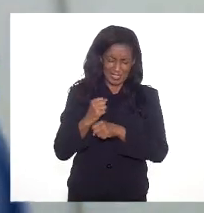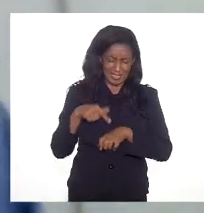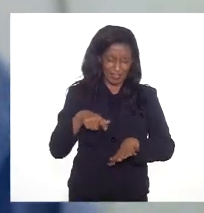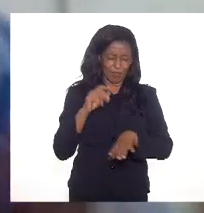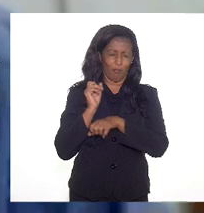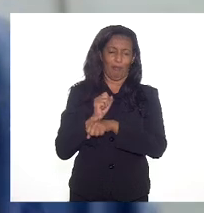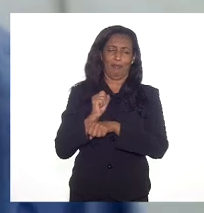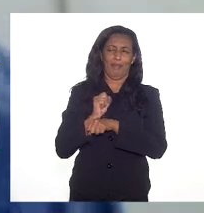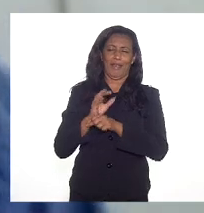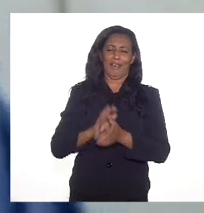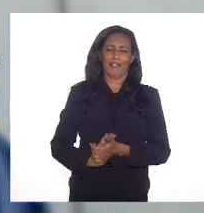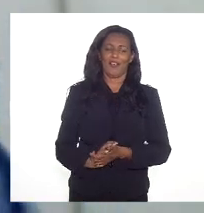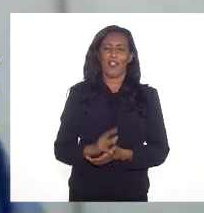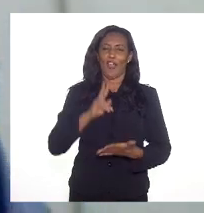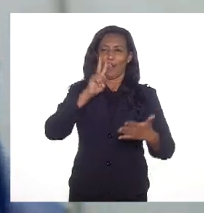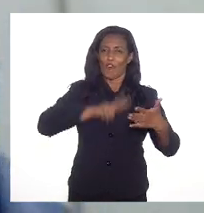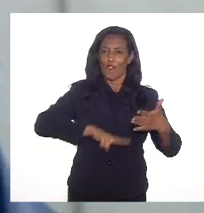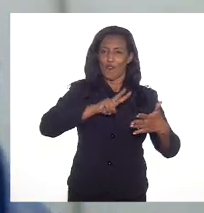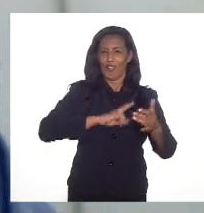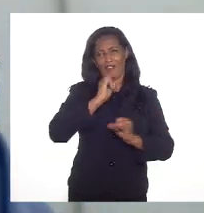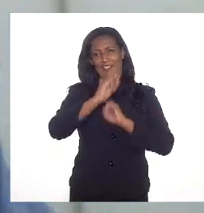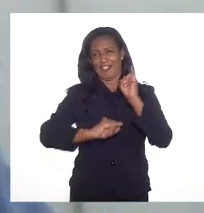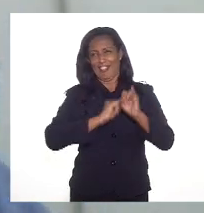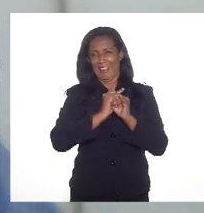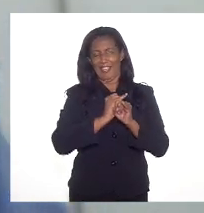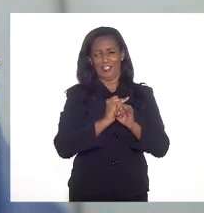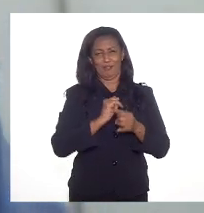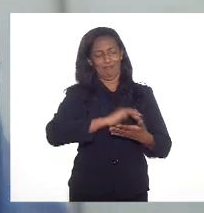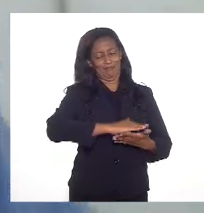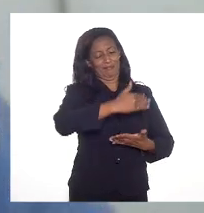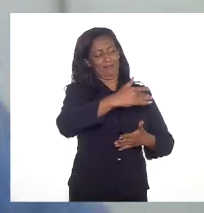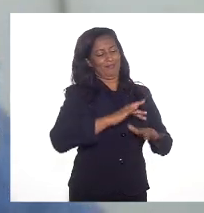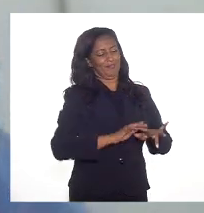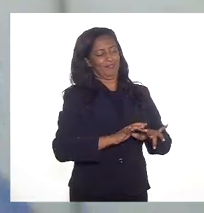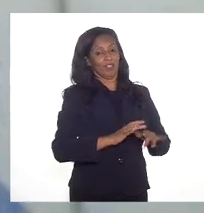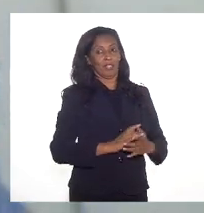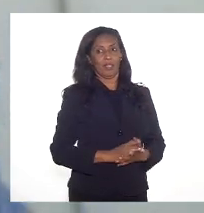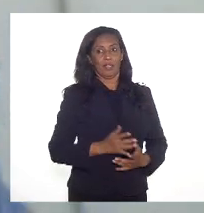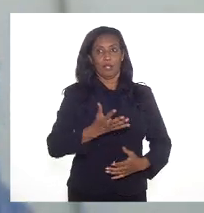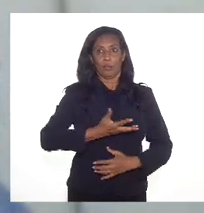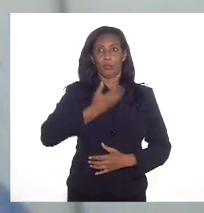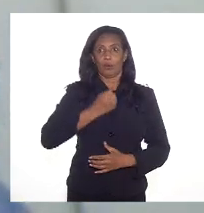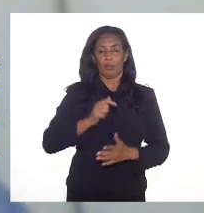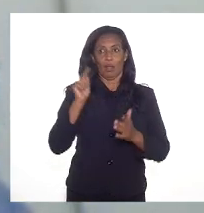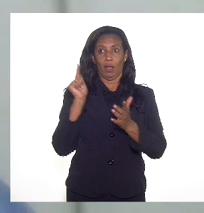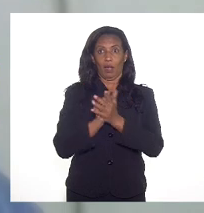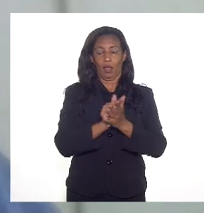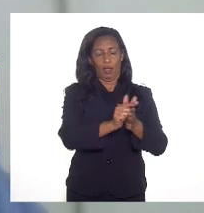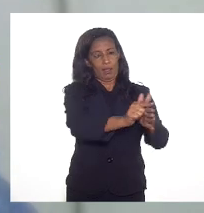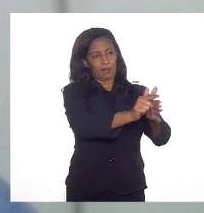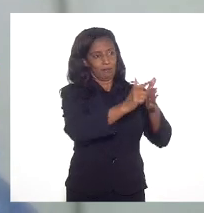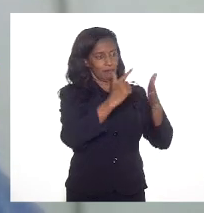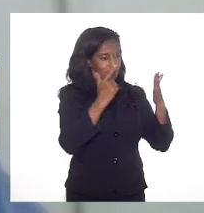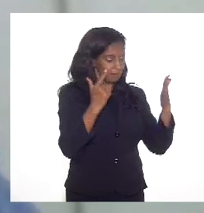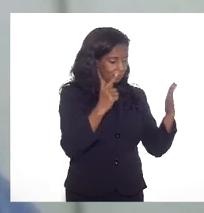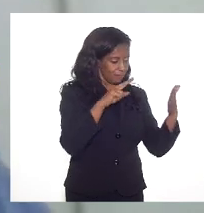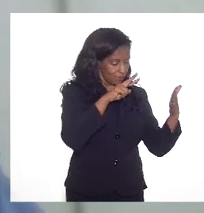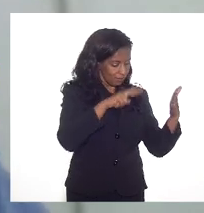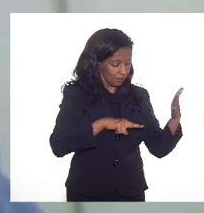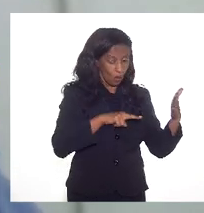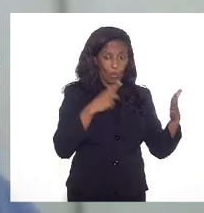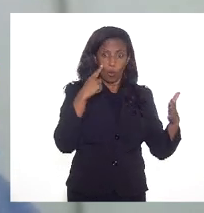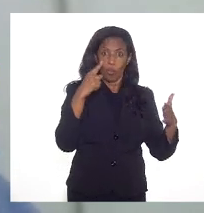supero, passarei a lê-lo na internet, eu mesmo me surpreendo quando verifico que o